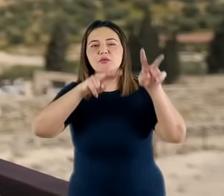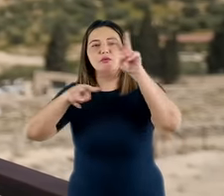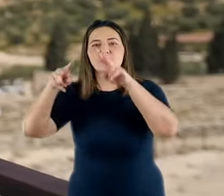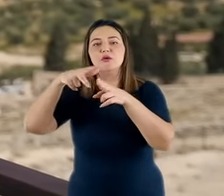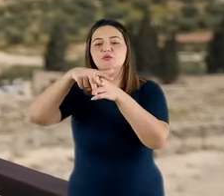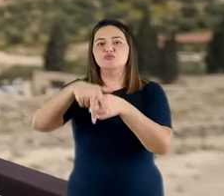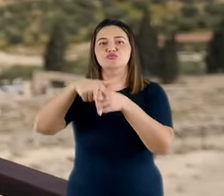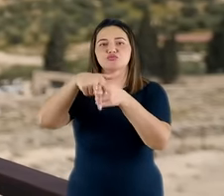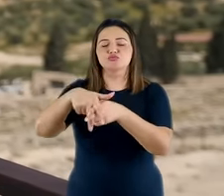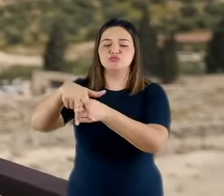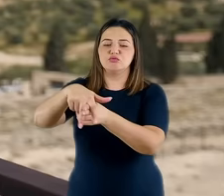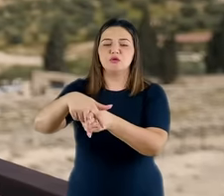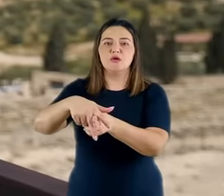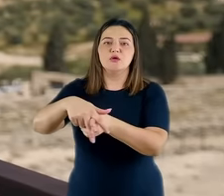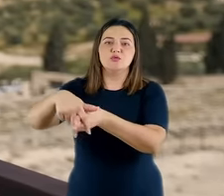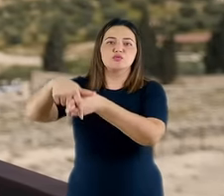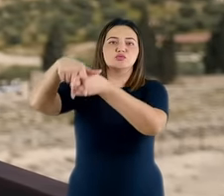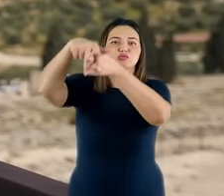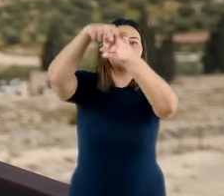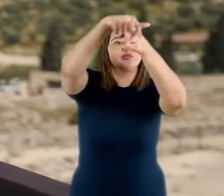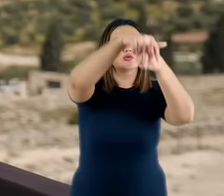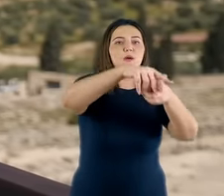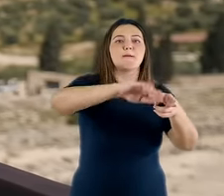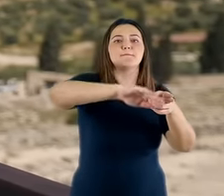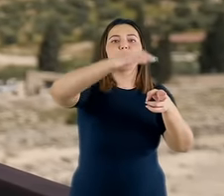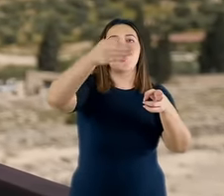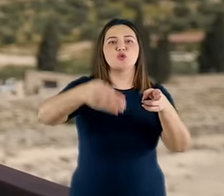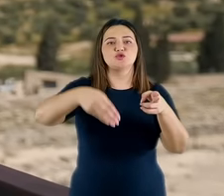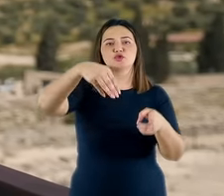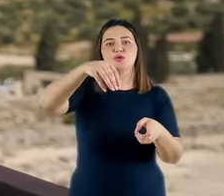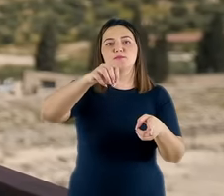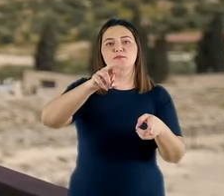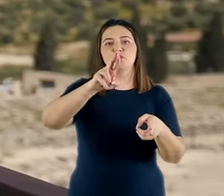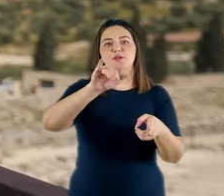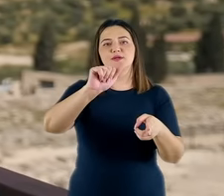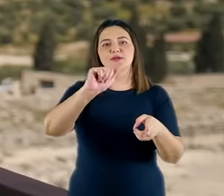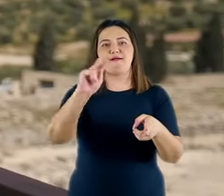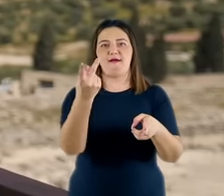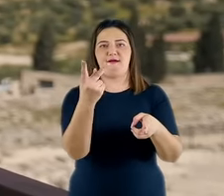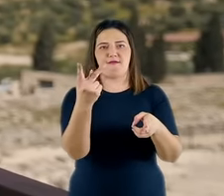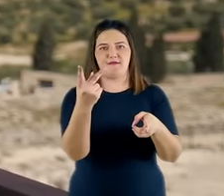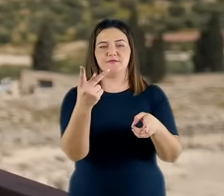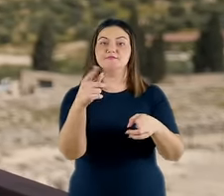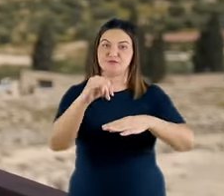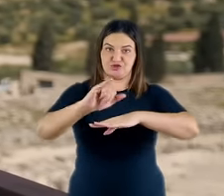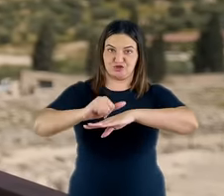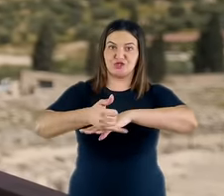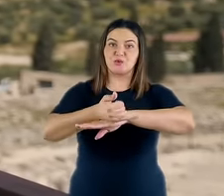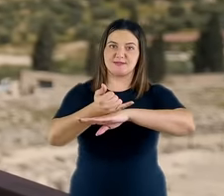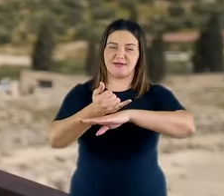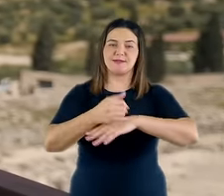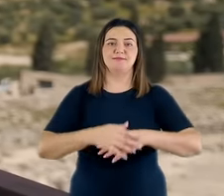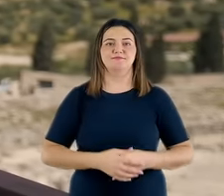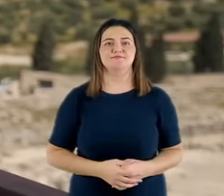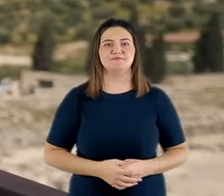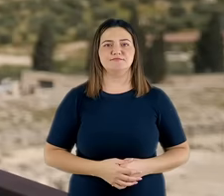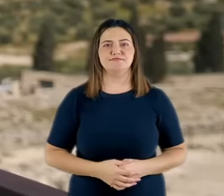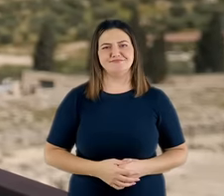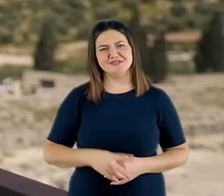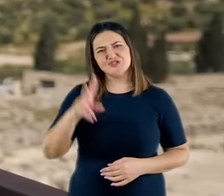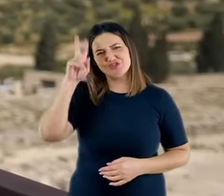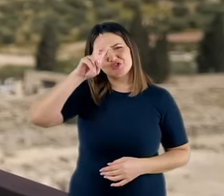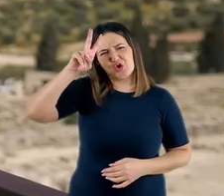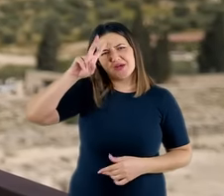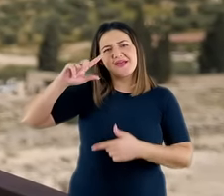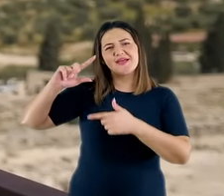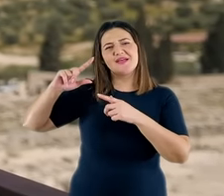com jumenta e tudo, até ao topo do Monte Moriá, na cidade de Jerusalém. De acordo com essa